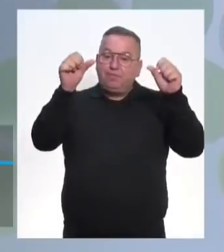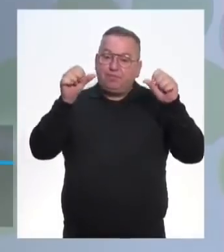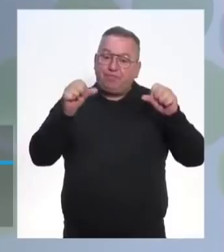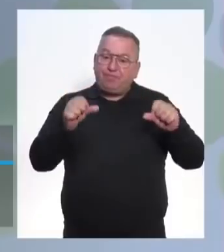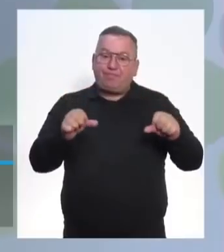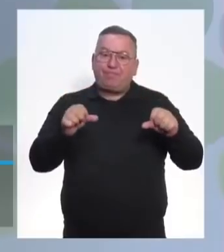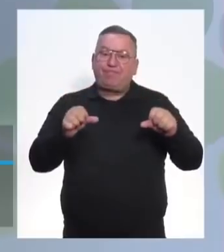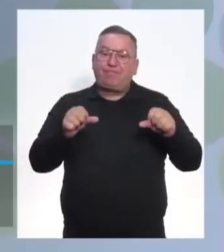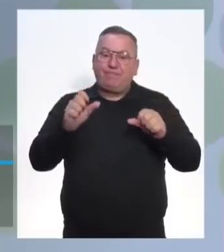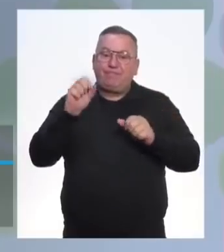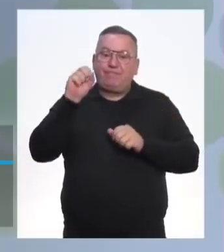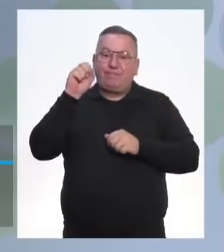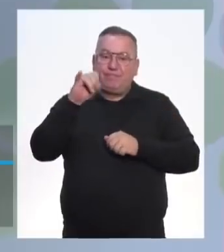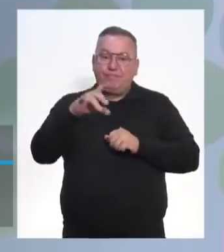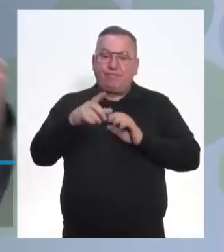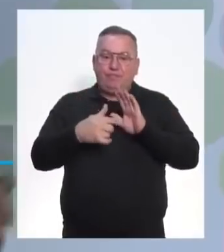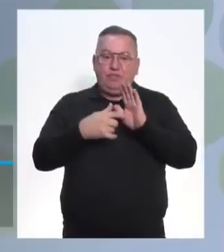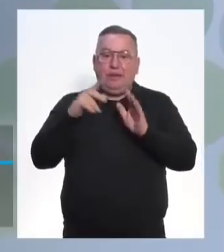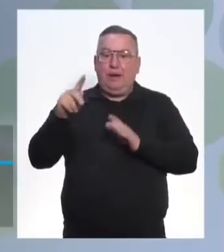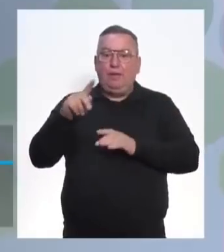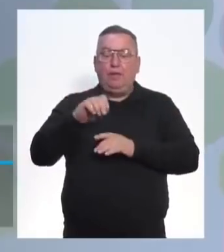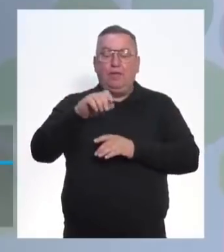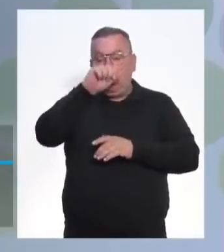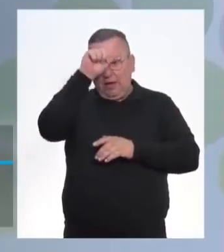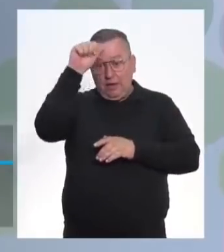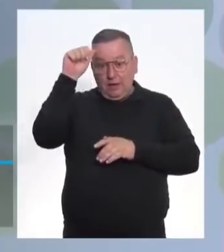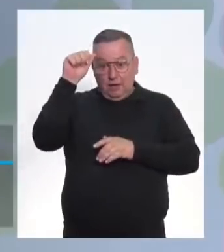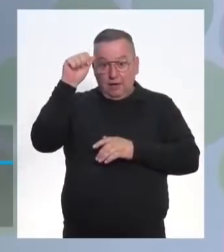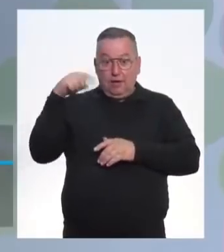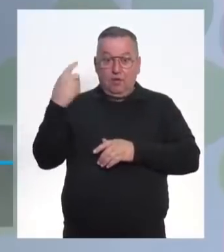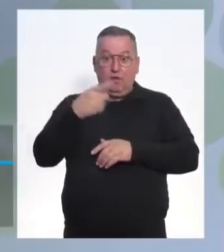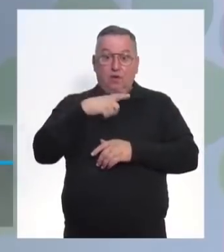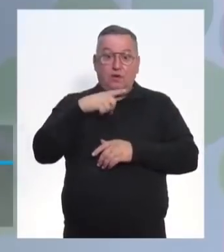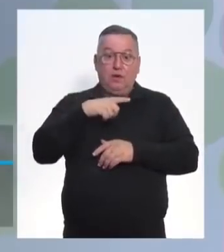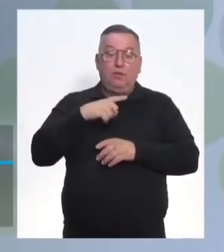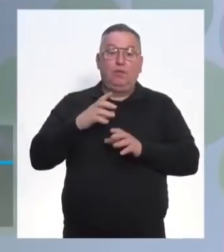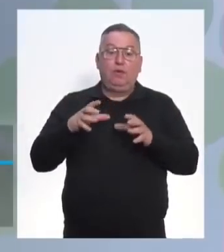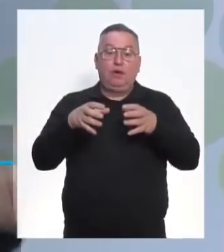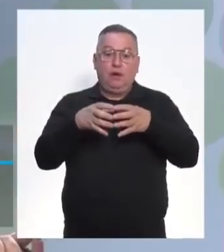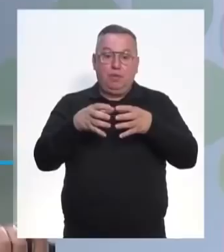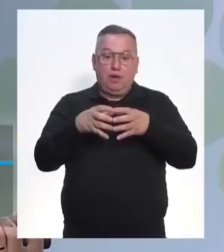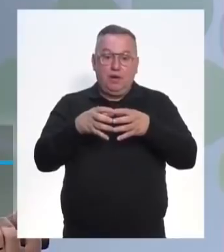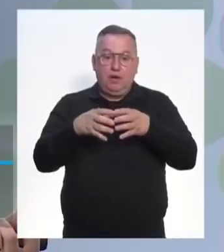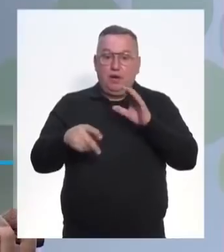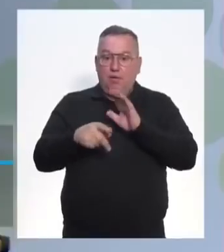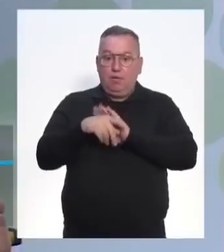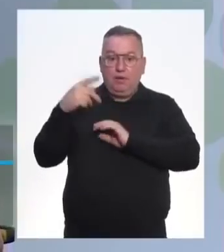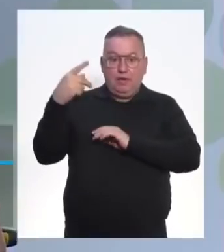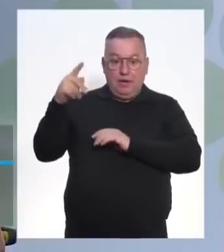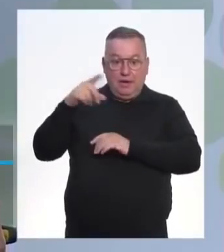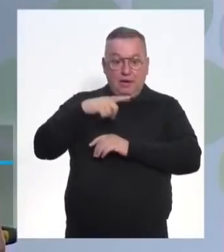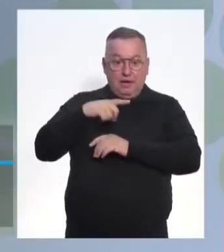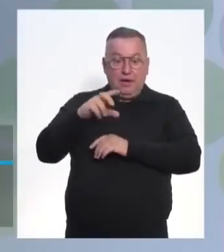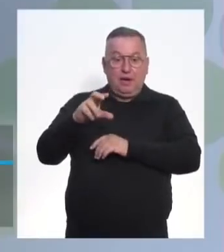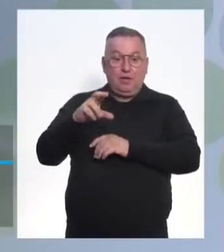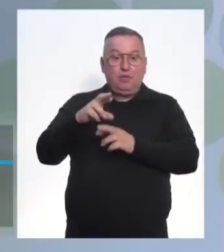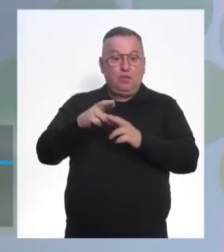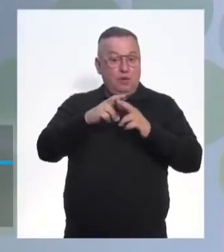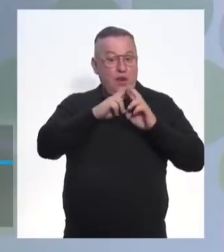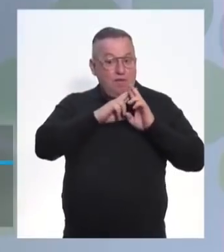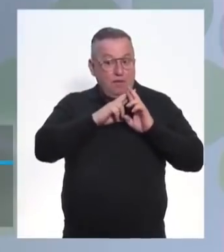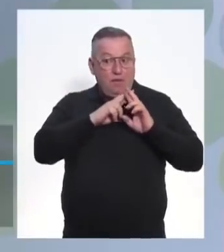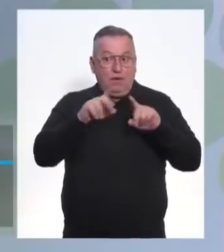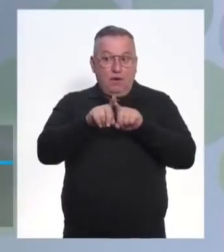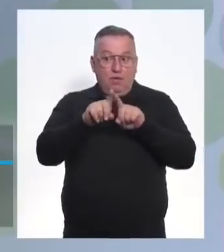exemplo, se é, por exemplo, a professora Alessandra, nós estamos numa equipe, é a página dela que está responsável,